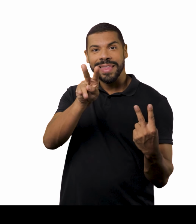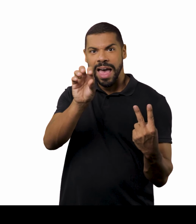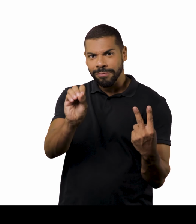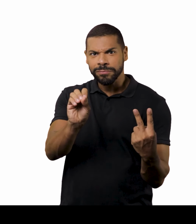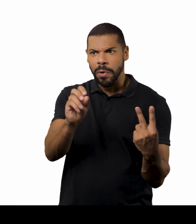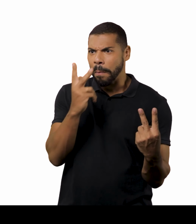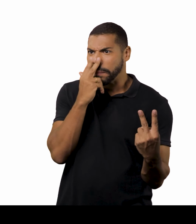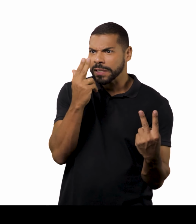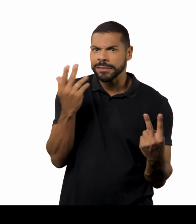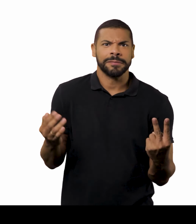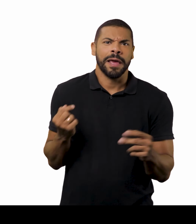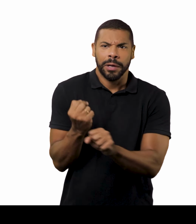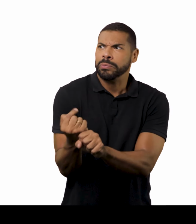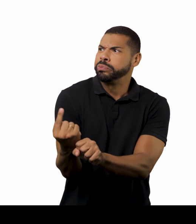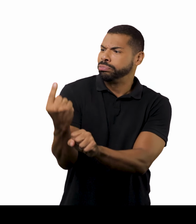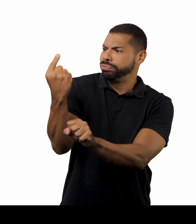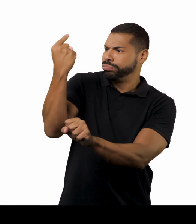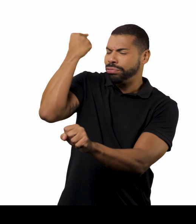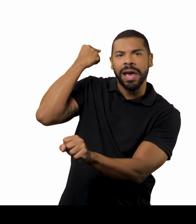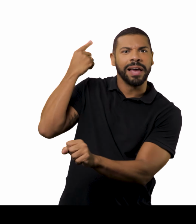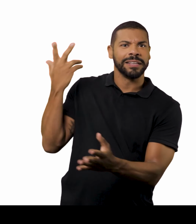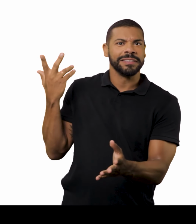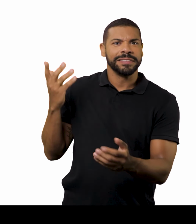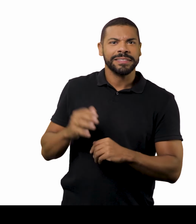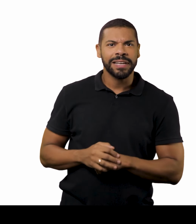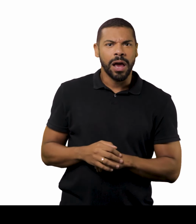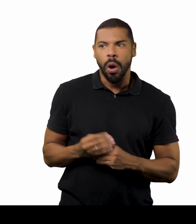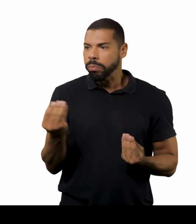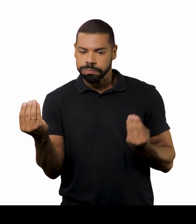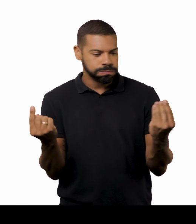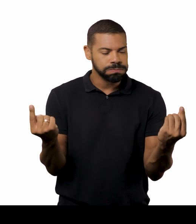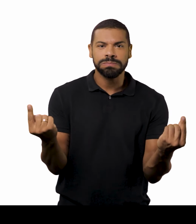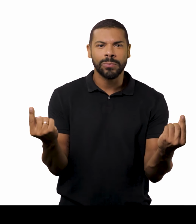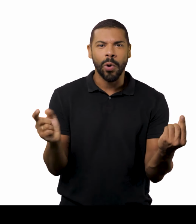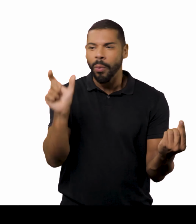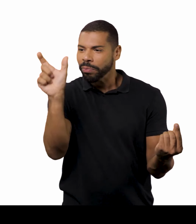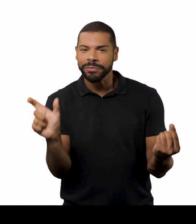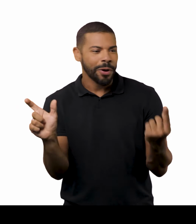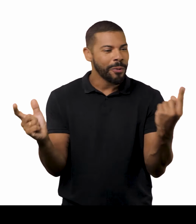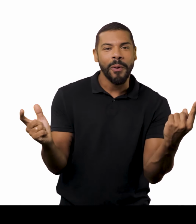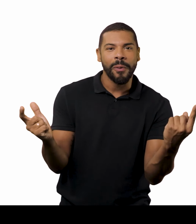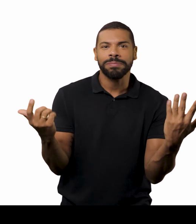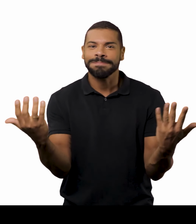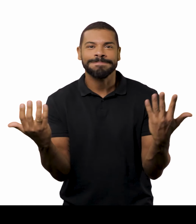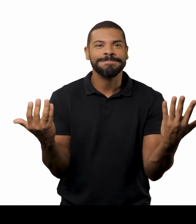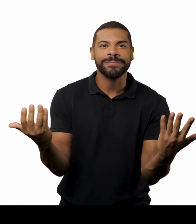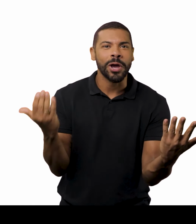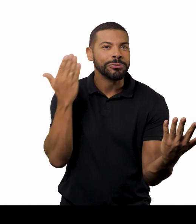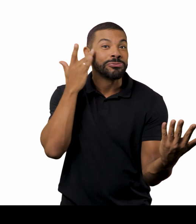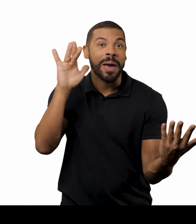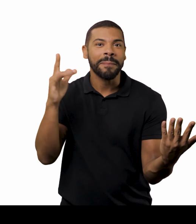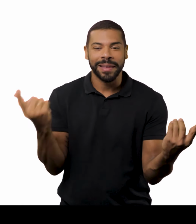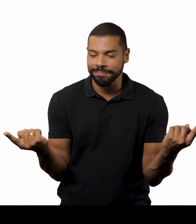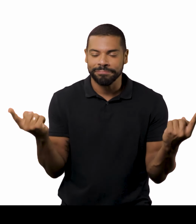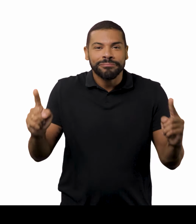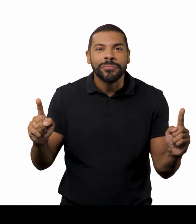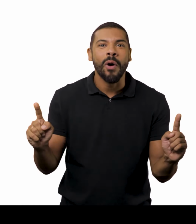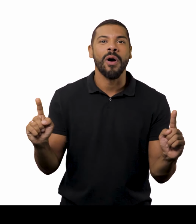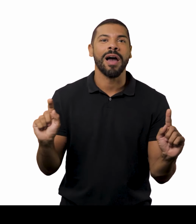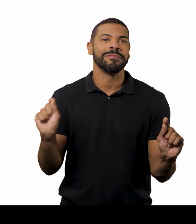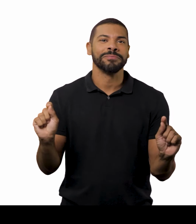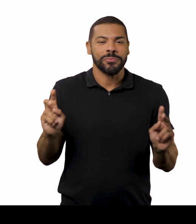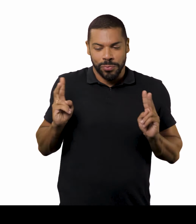por exemplo, pareciam que eles se conheciam há 1000 anos. Quando você olha, você fala assim, onde é que está a mão da Sônia e onde é que está a mão do